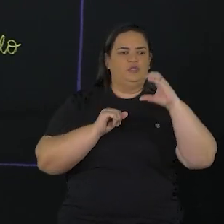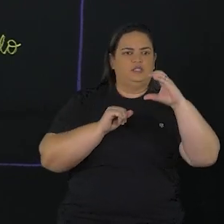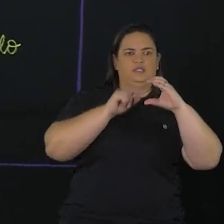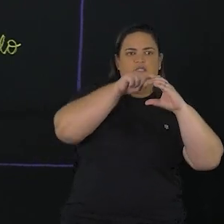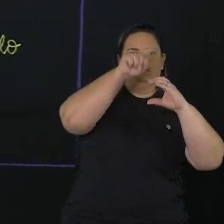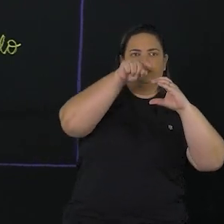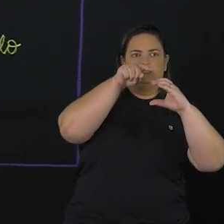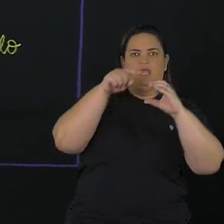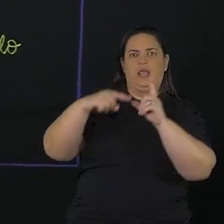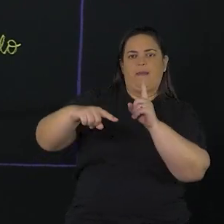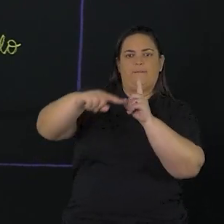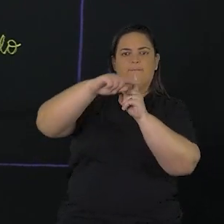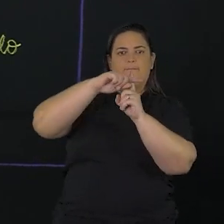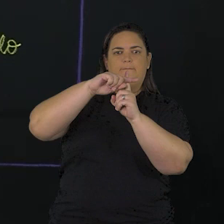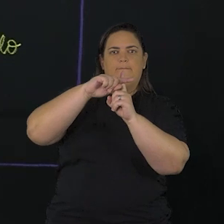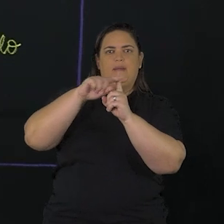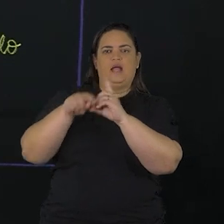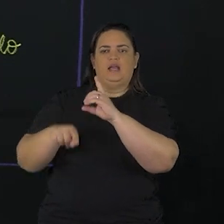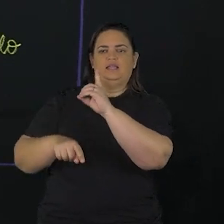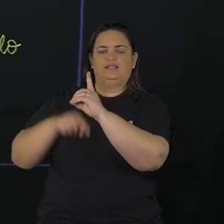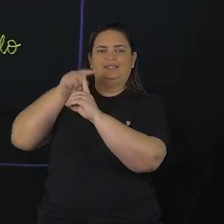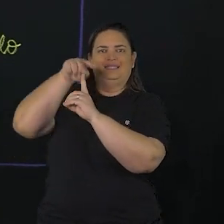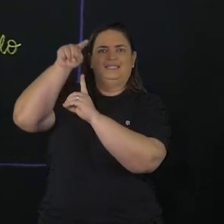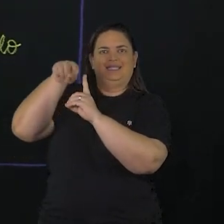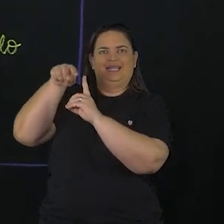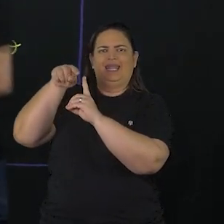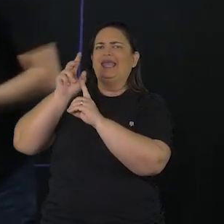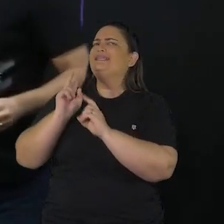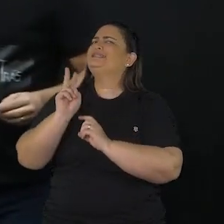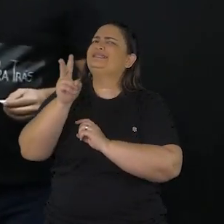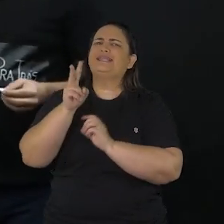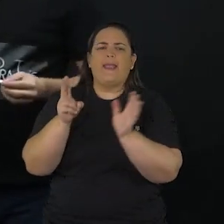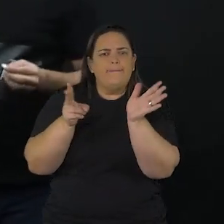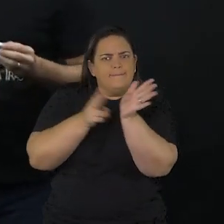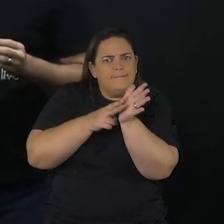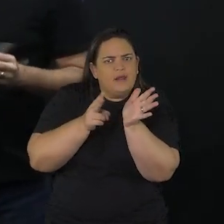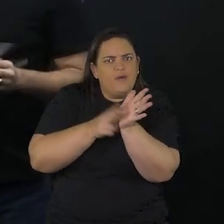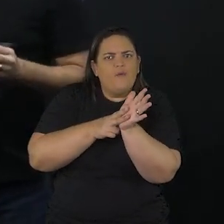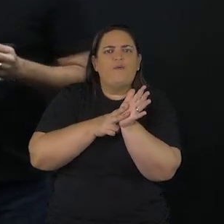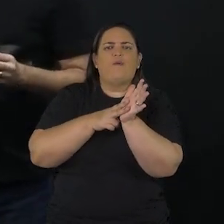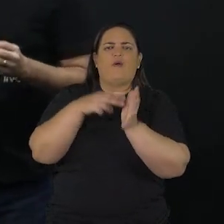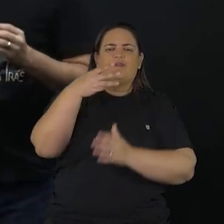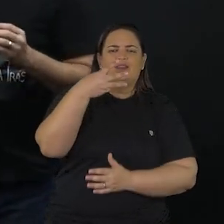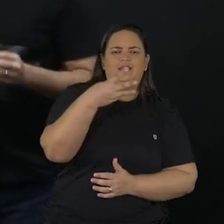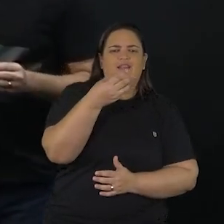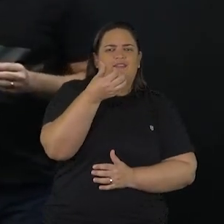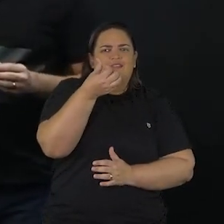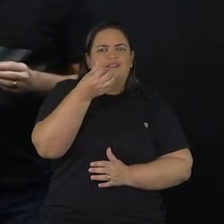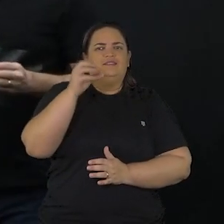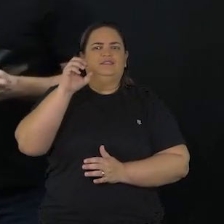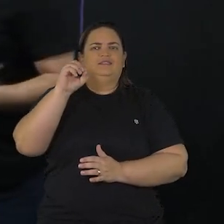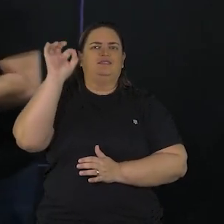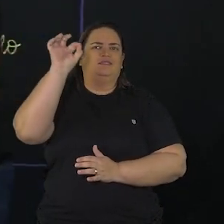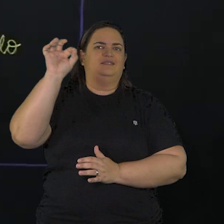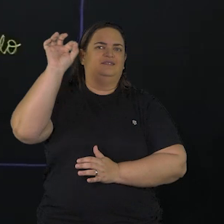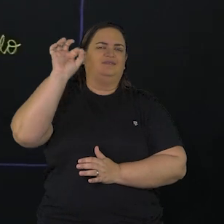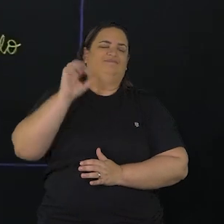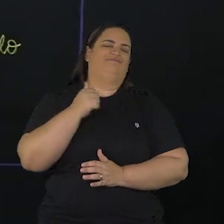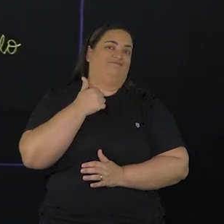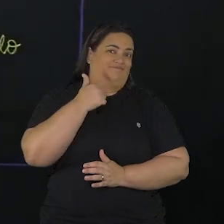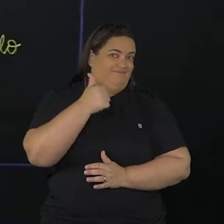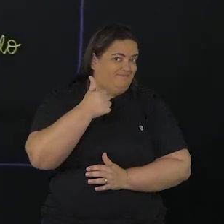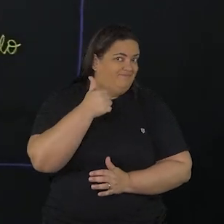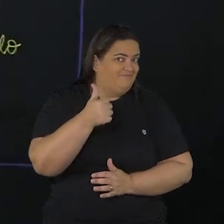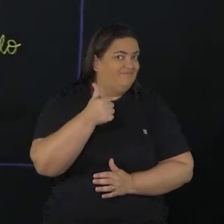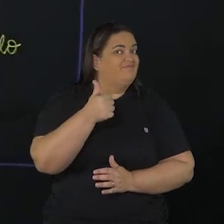ângulo D qualquer, a sua medida sempre é igual a 360. Até